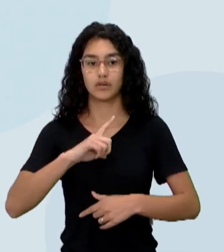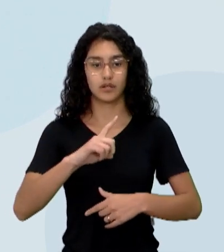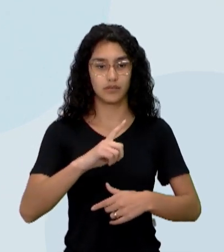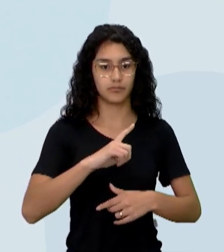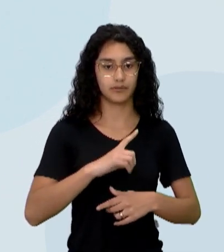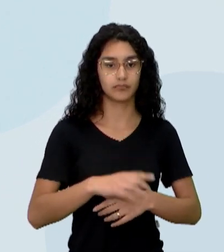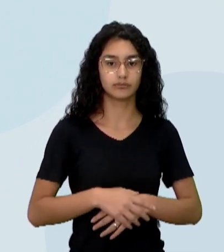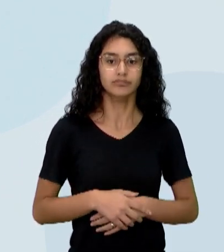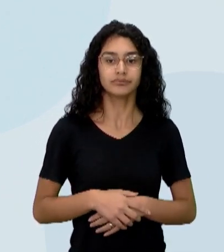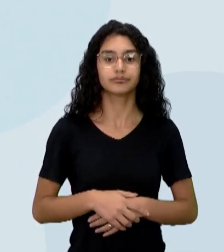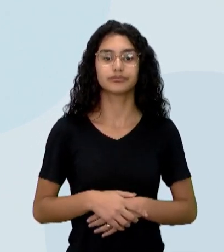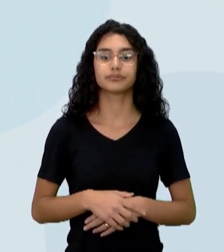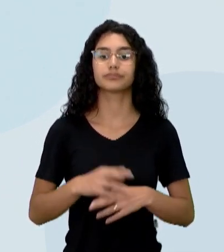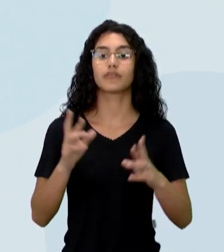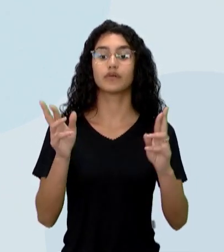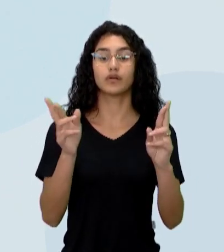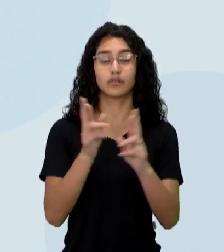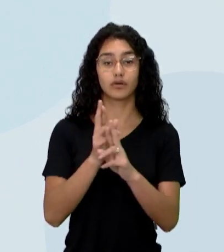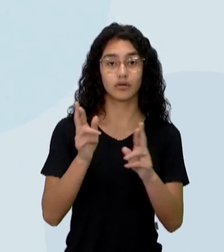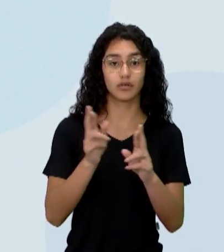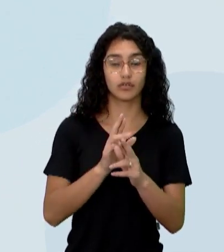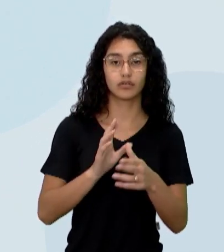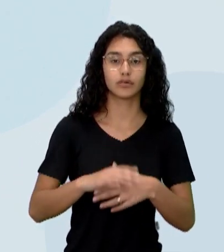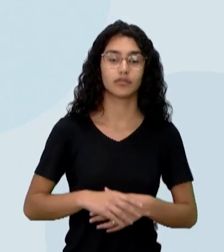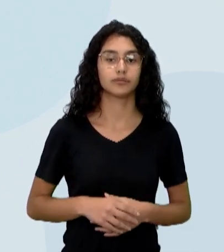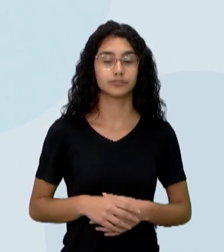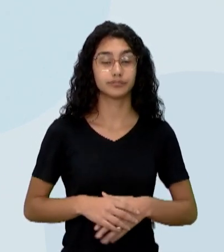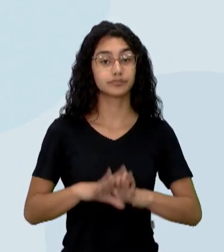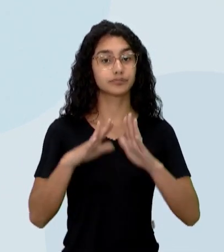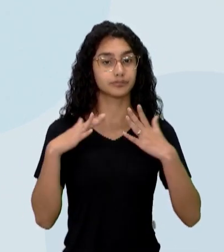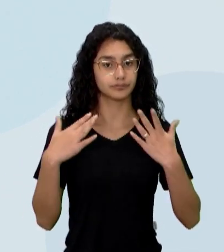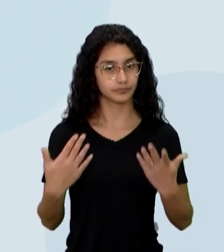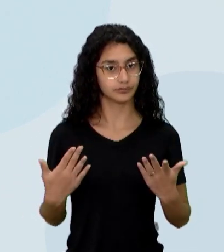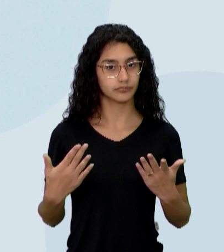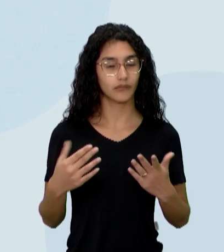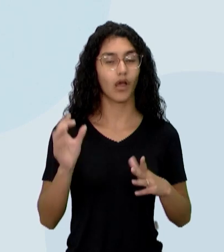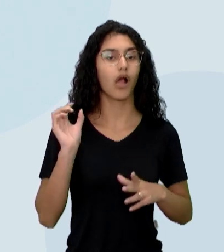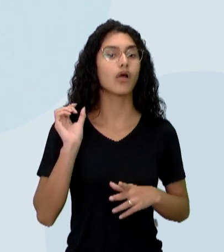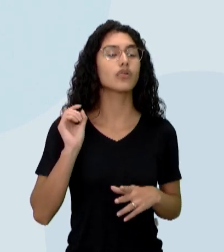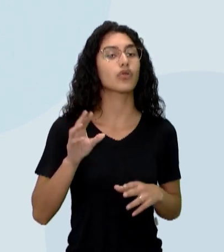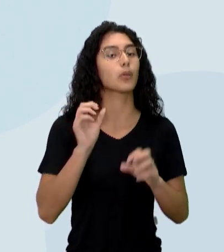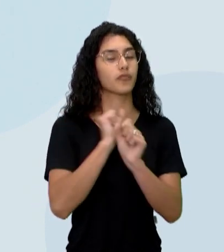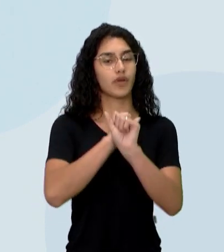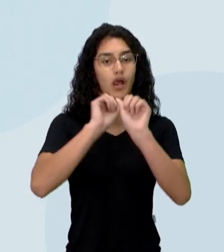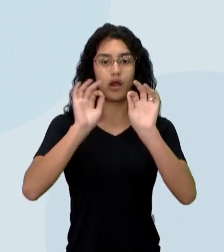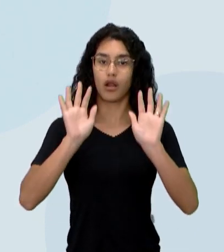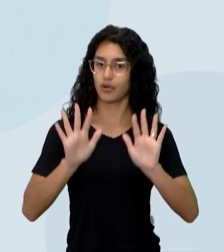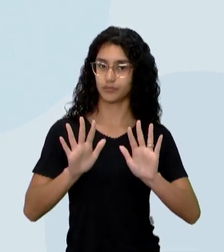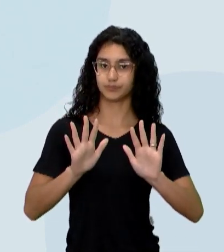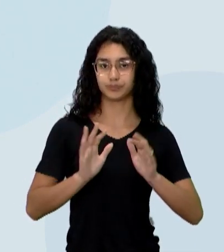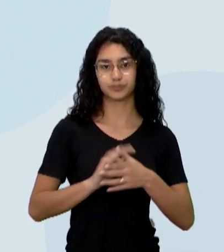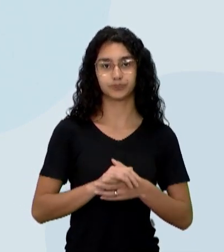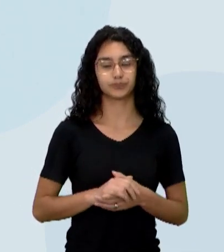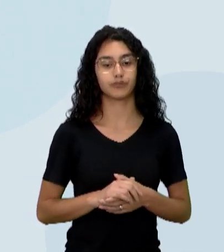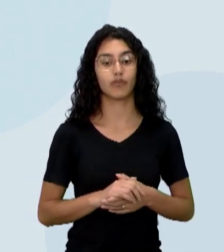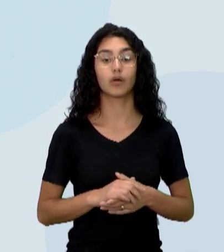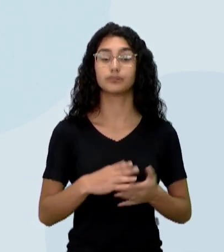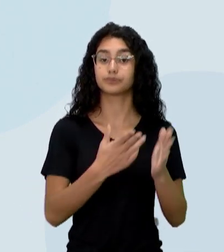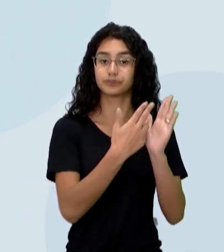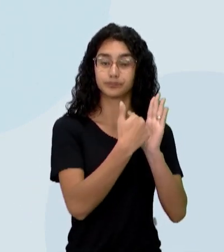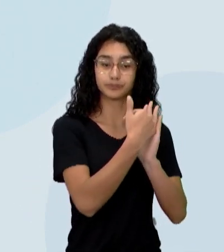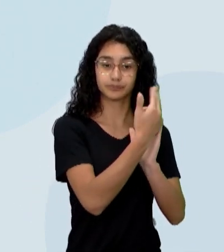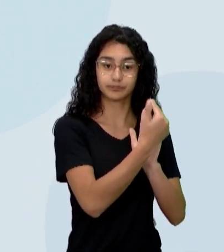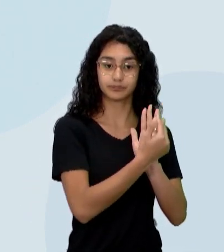tridimensionais, relacionando-as com as suas planificações. Gente, ó, então só para a gente esclarecer, né? Esse desenho que